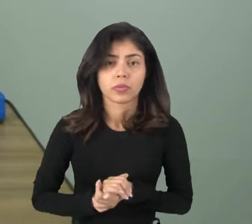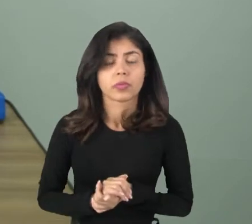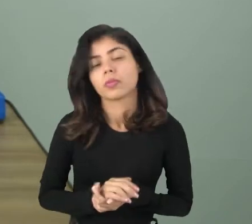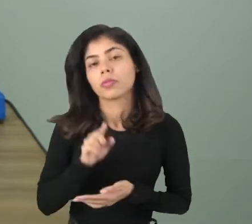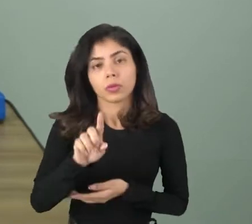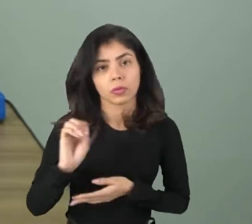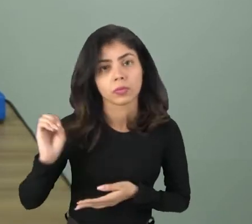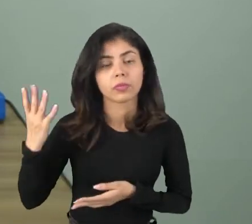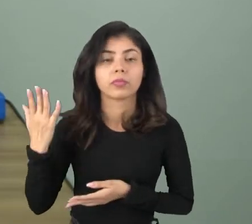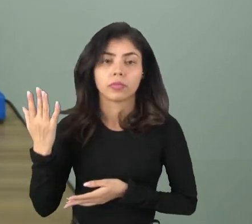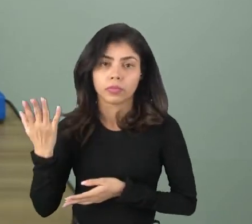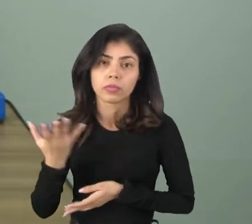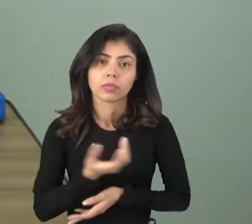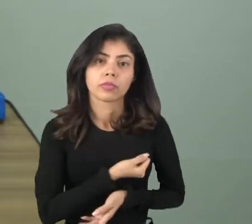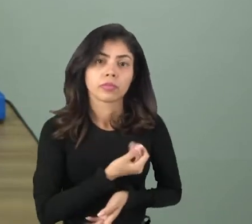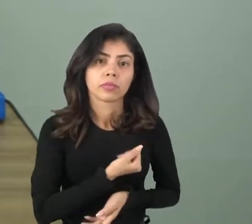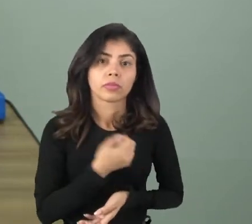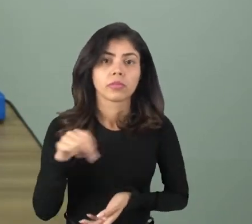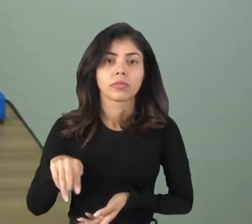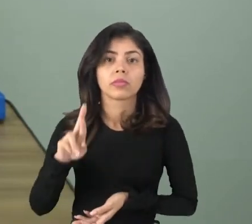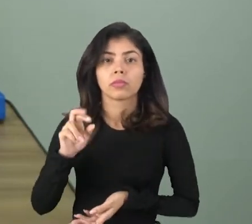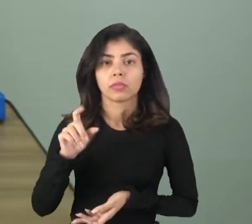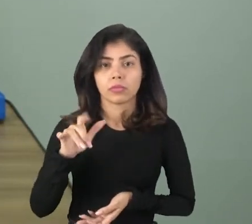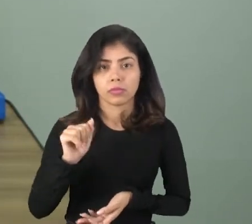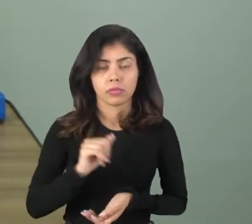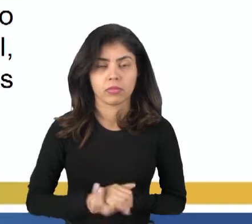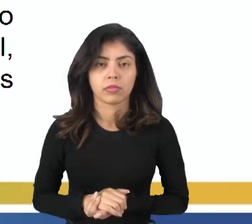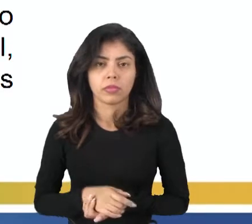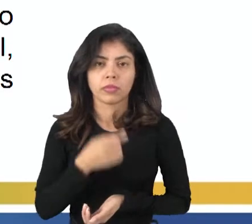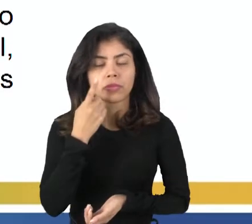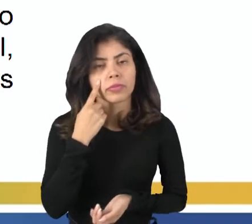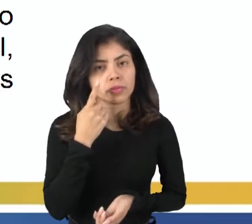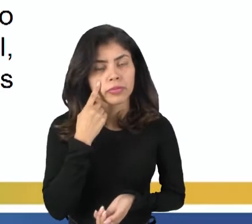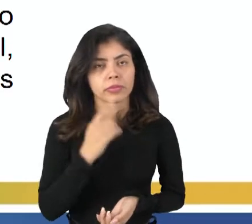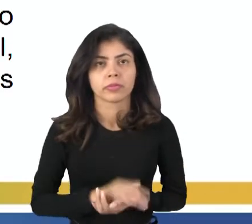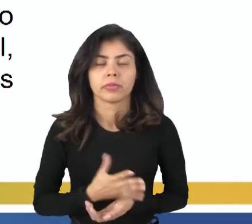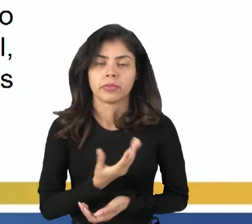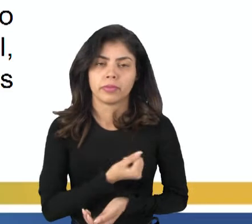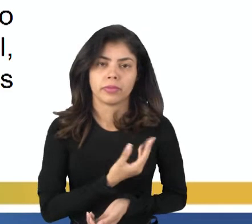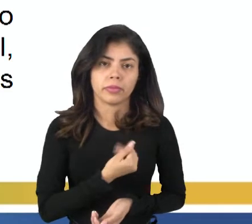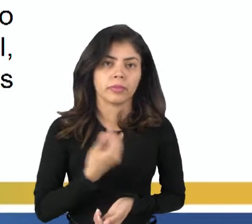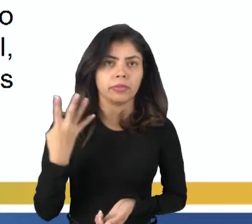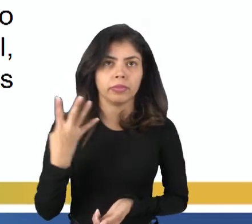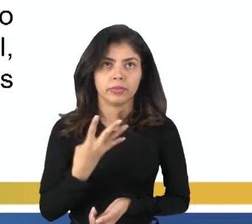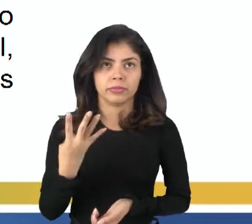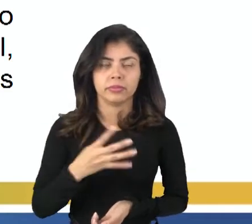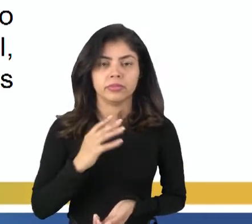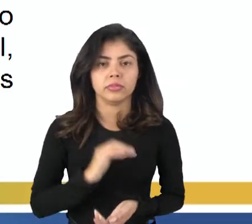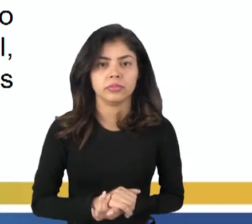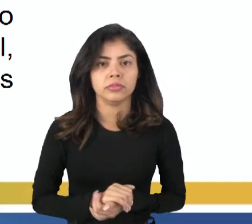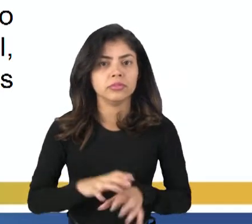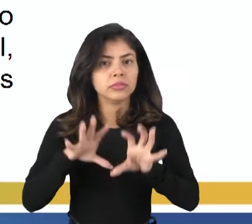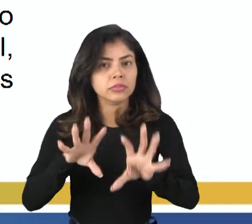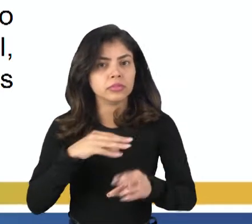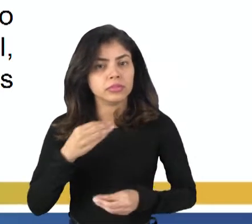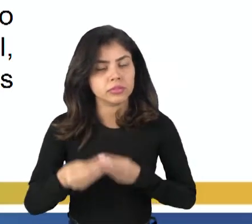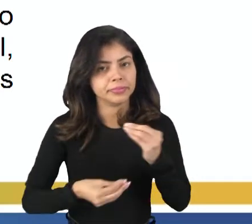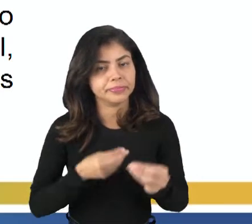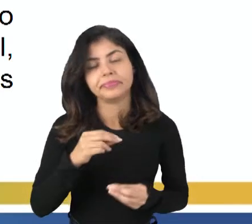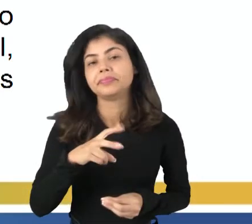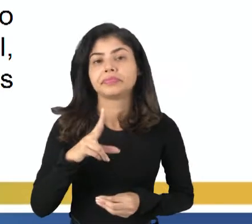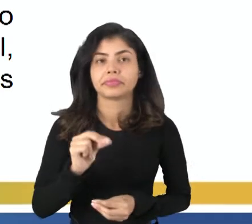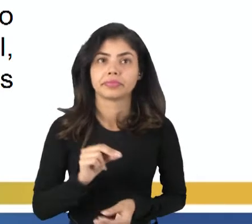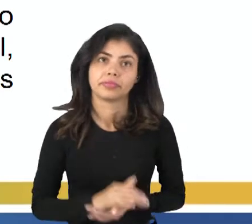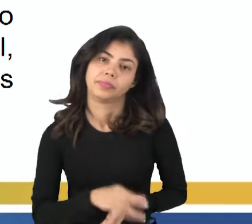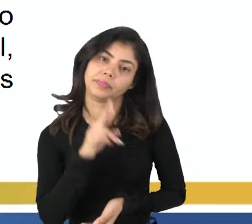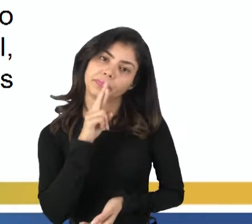No caso dos números naturais. Observe que o número 4 é natural, assim como 50,